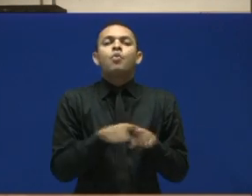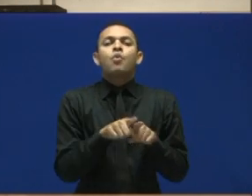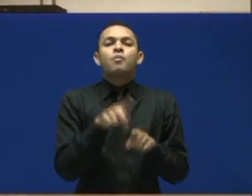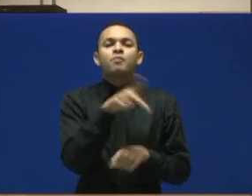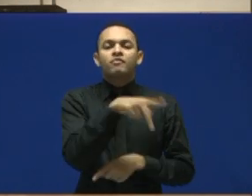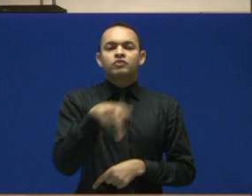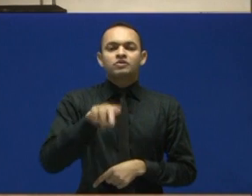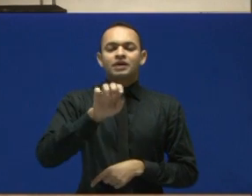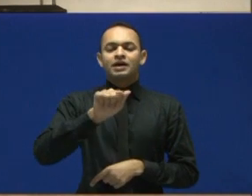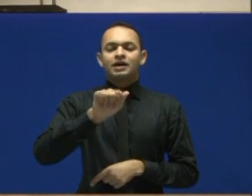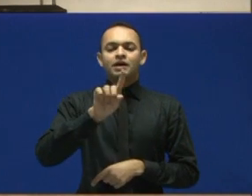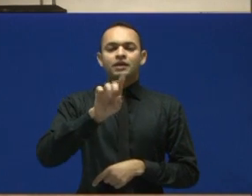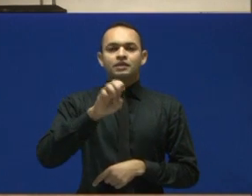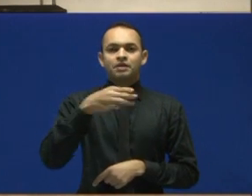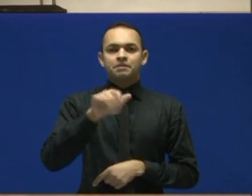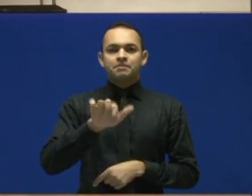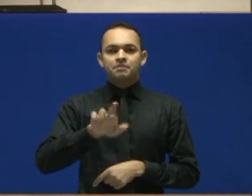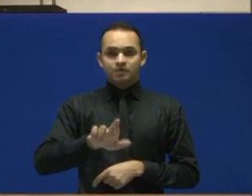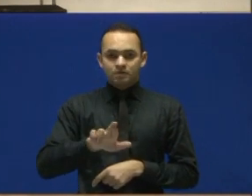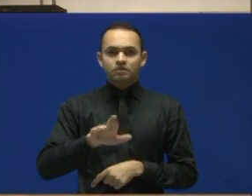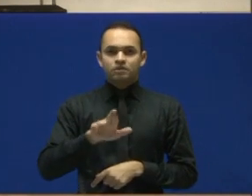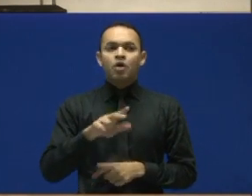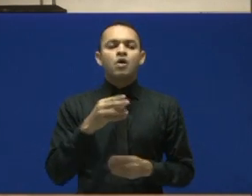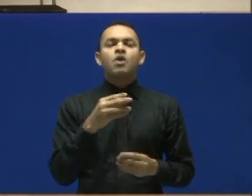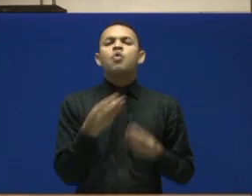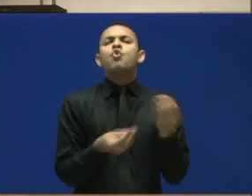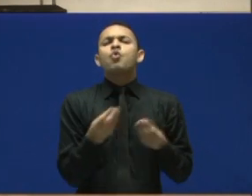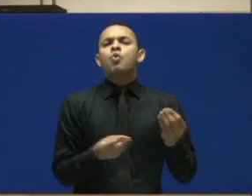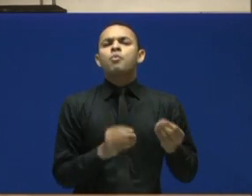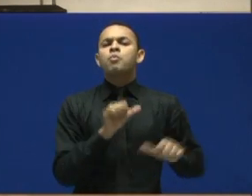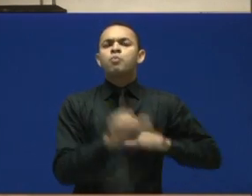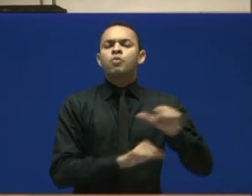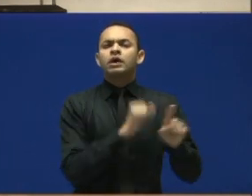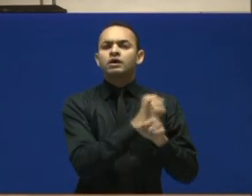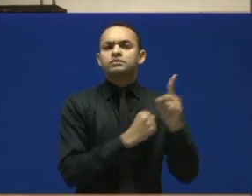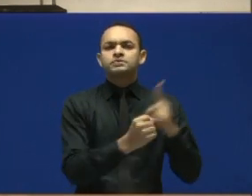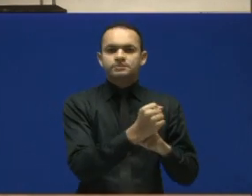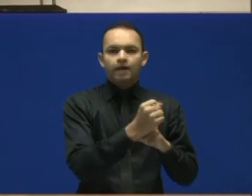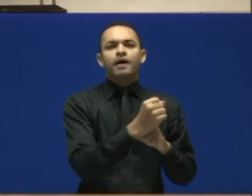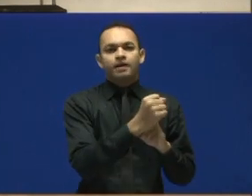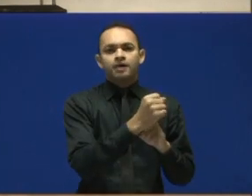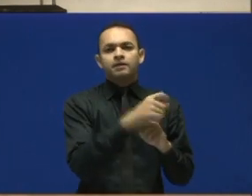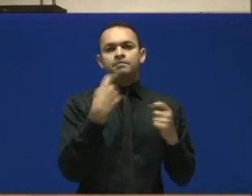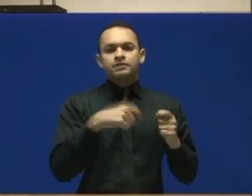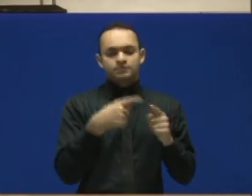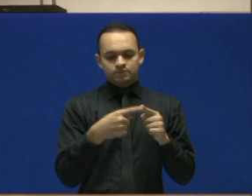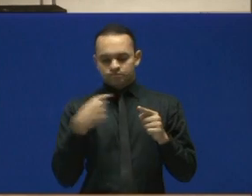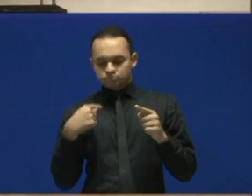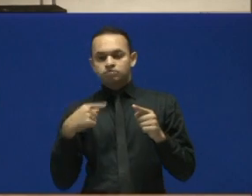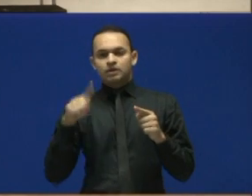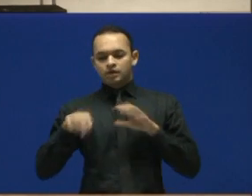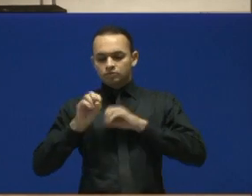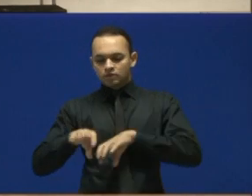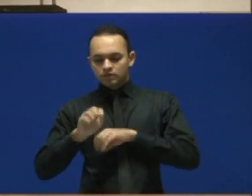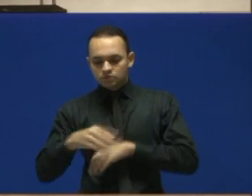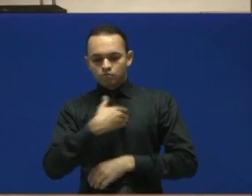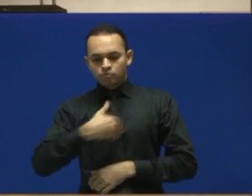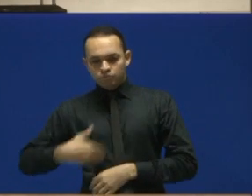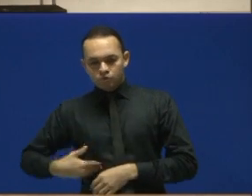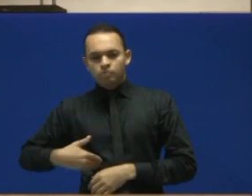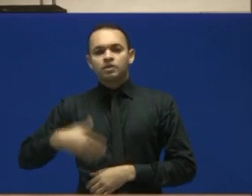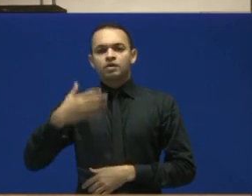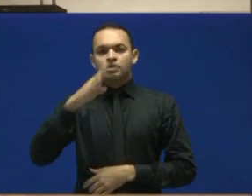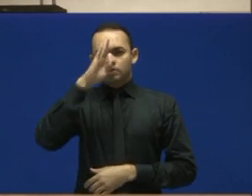a única forma de mudança social é pela educação é pela educação pública gratuita de